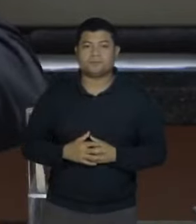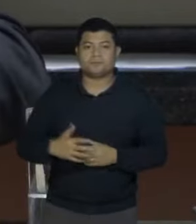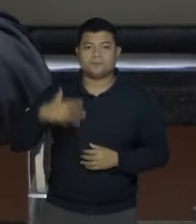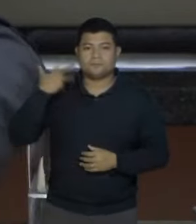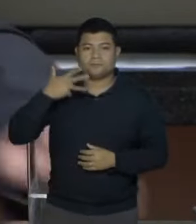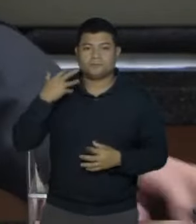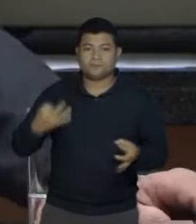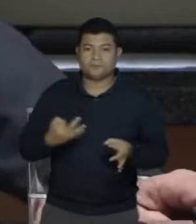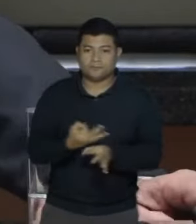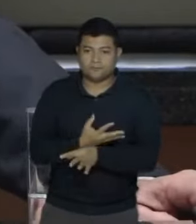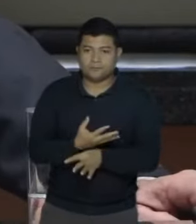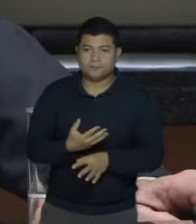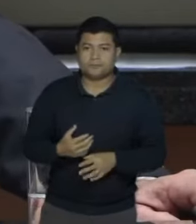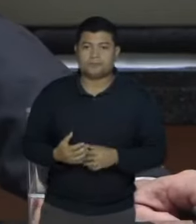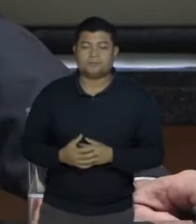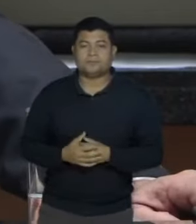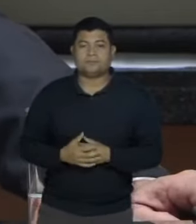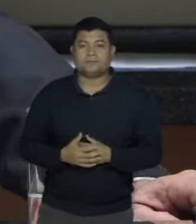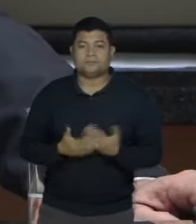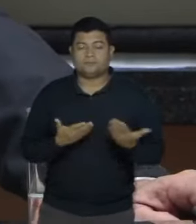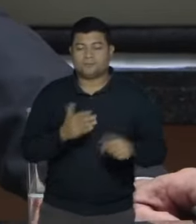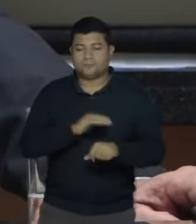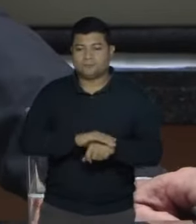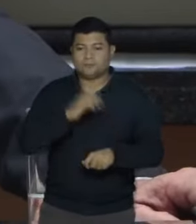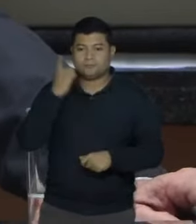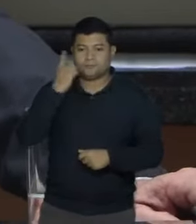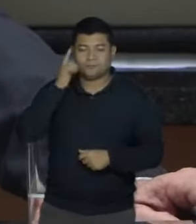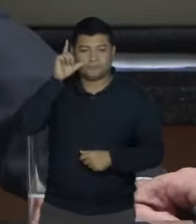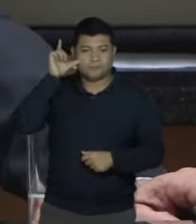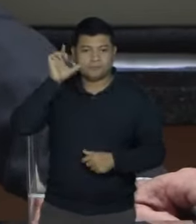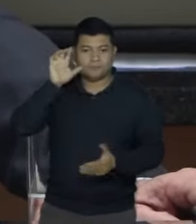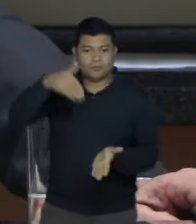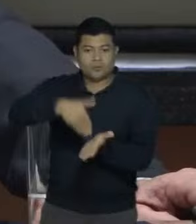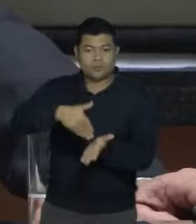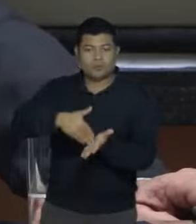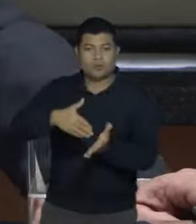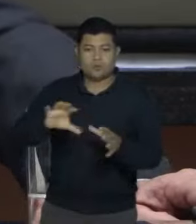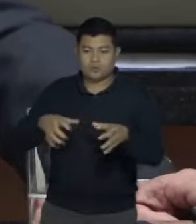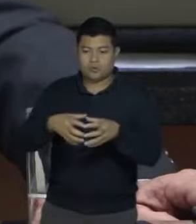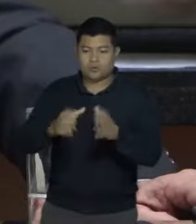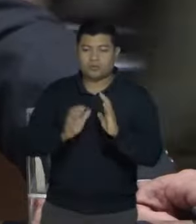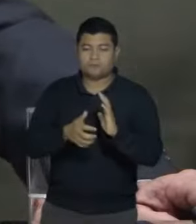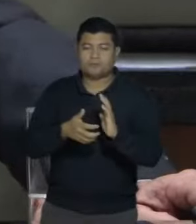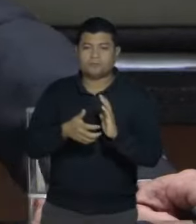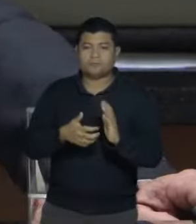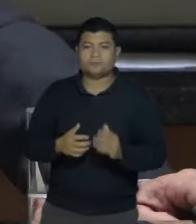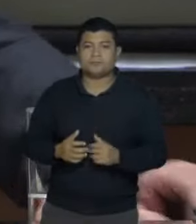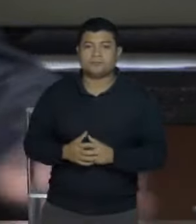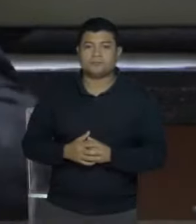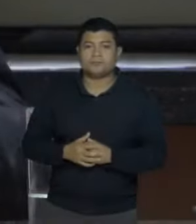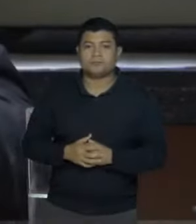manifestação Deputado Lucas Neves o último bloco é o bloco democracia